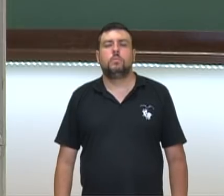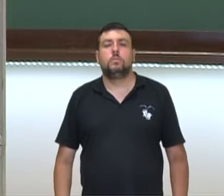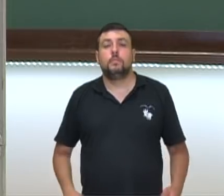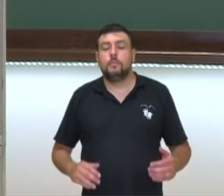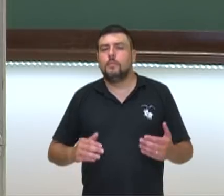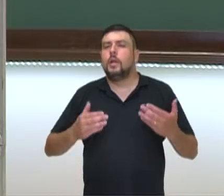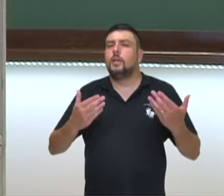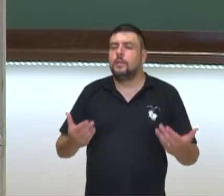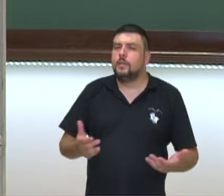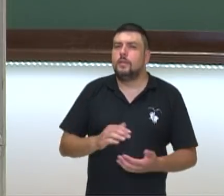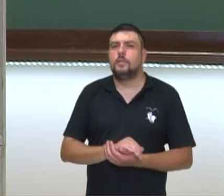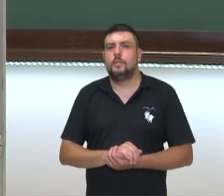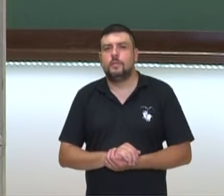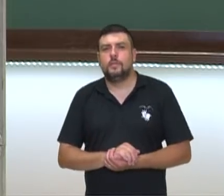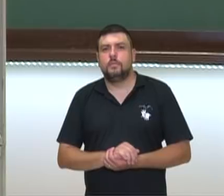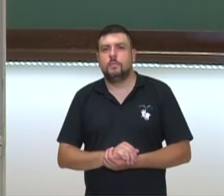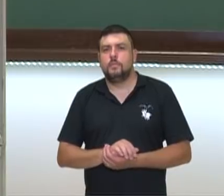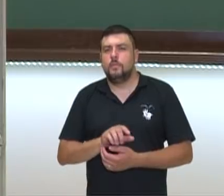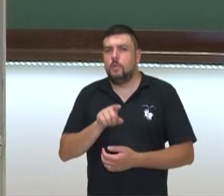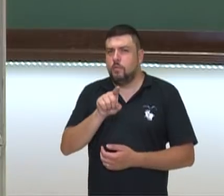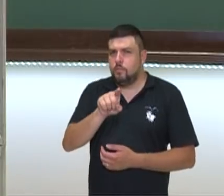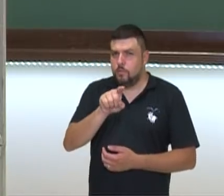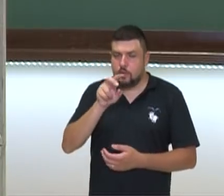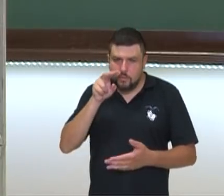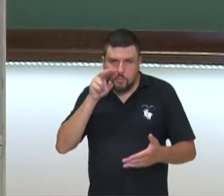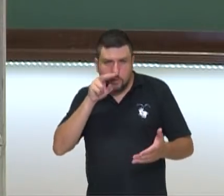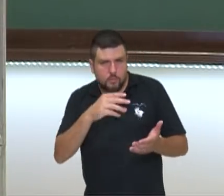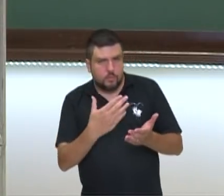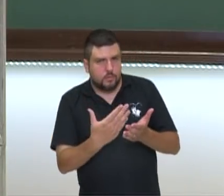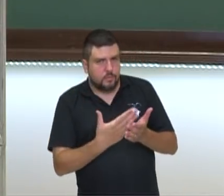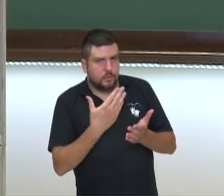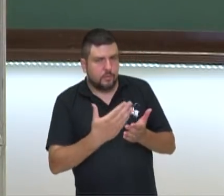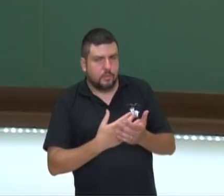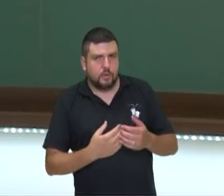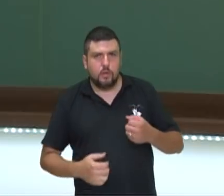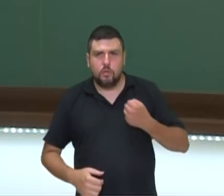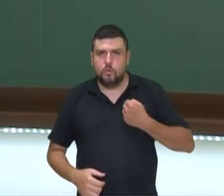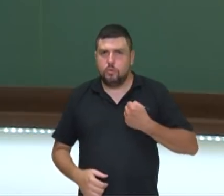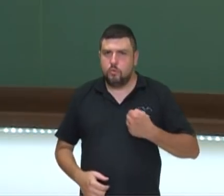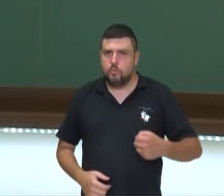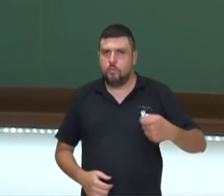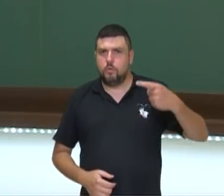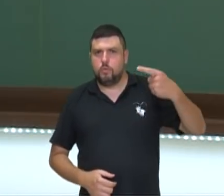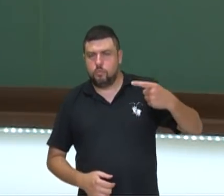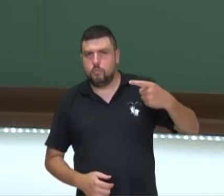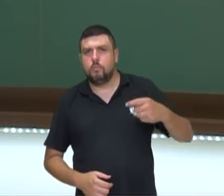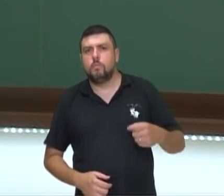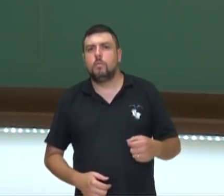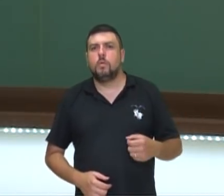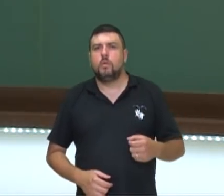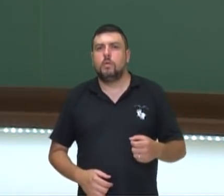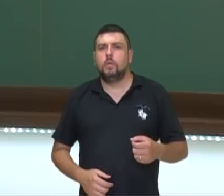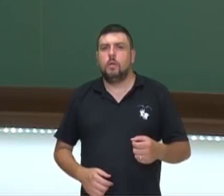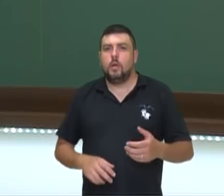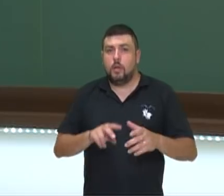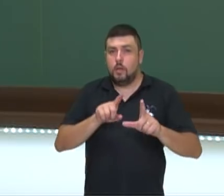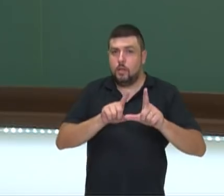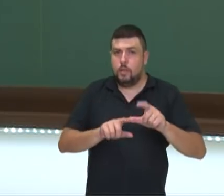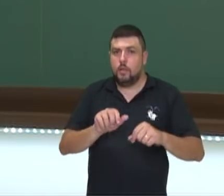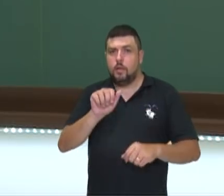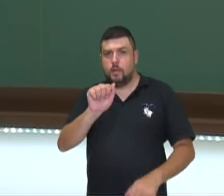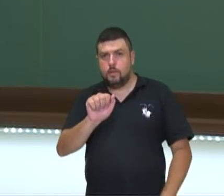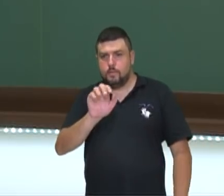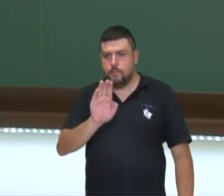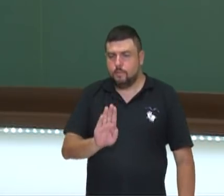Então, imagino que vocês tenham organizado direitinho no caderno de vocês, tá, pessoal? Olha, número 1, que nem tá aqui. Número 1, letra A e letra B,